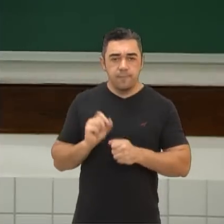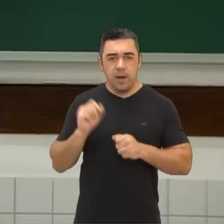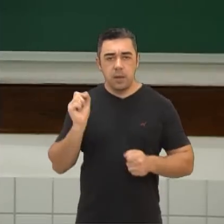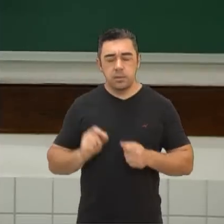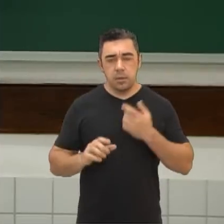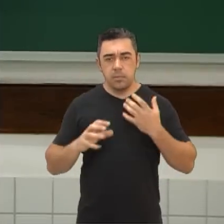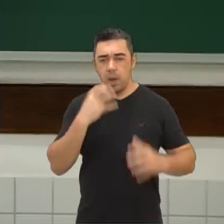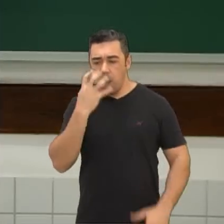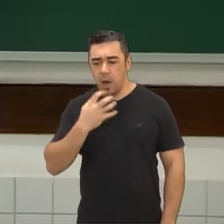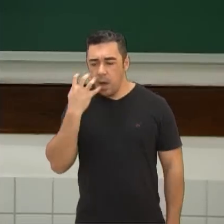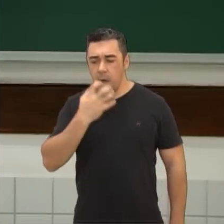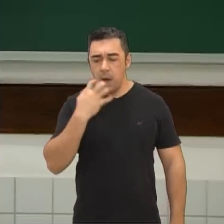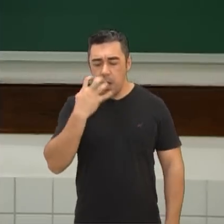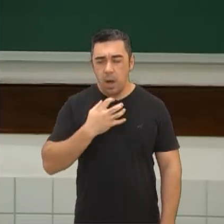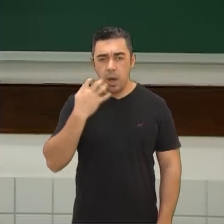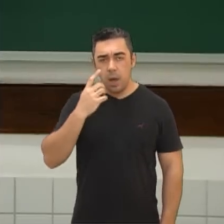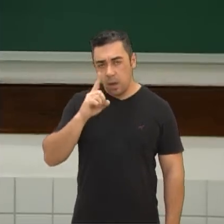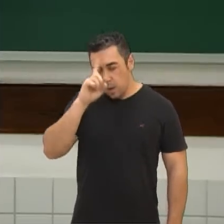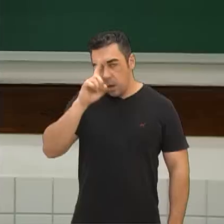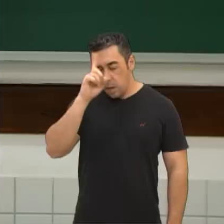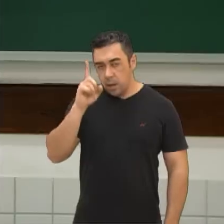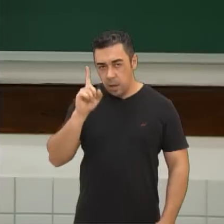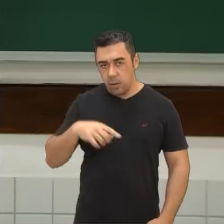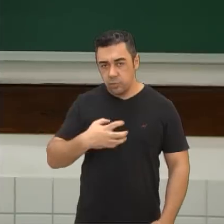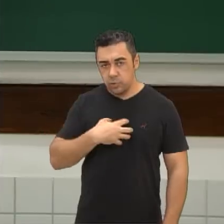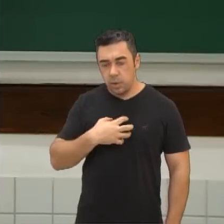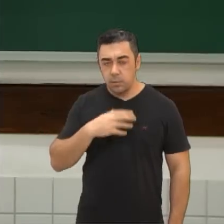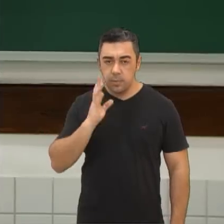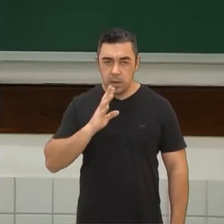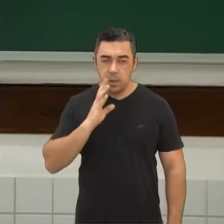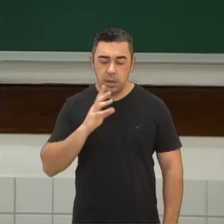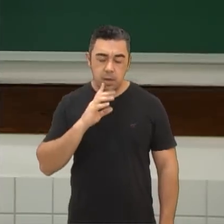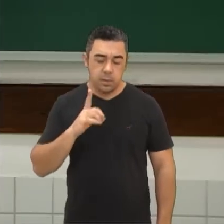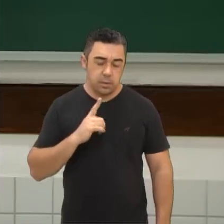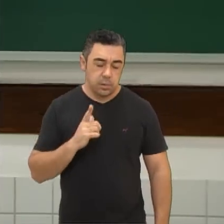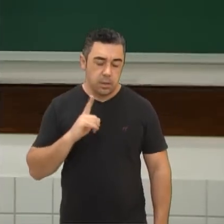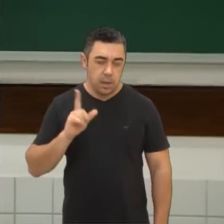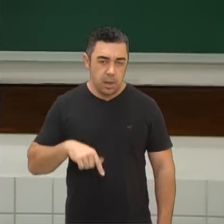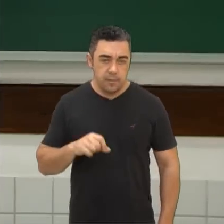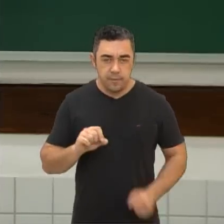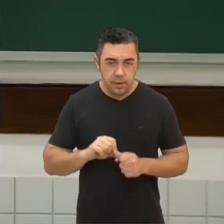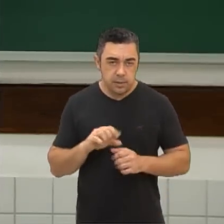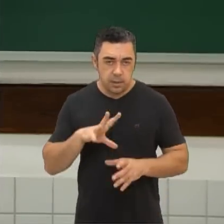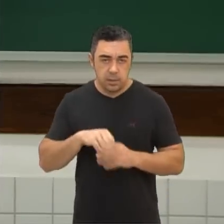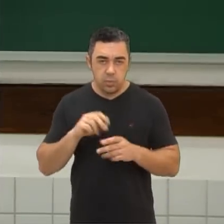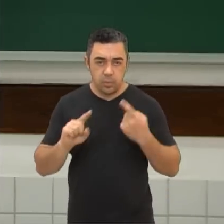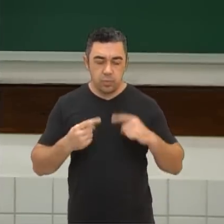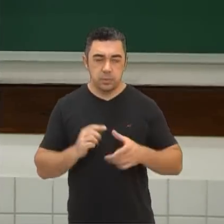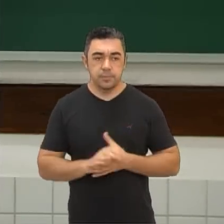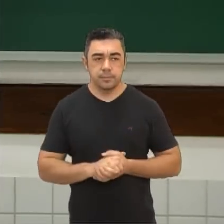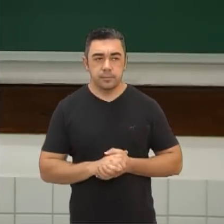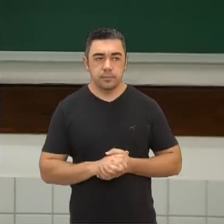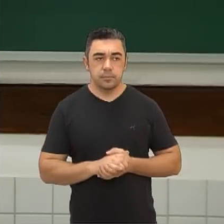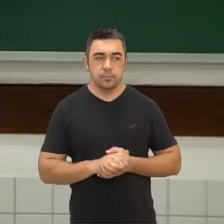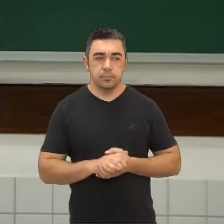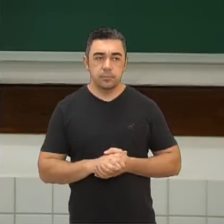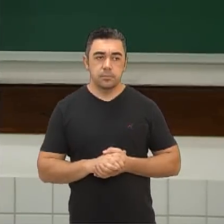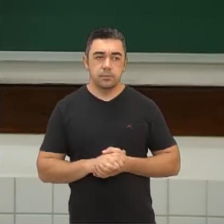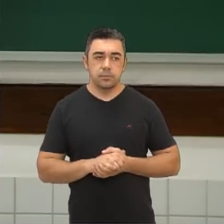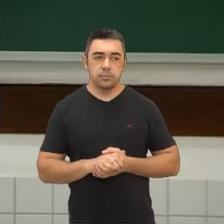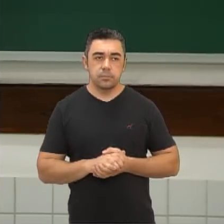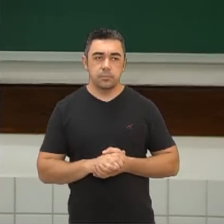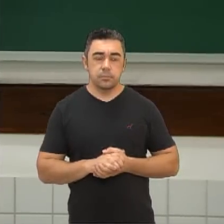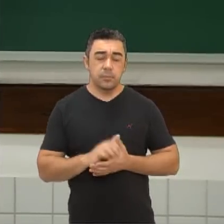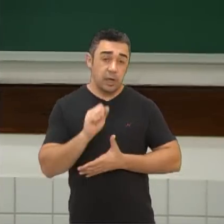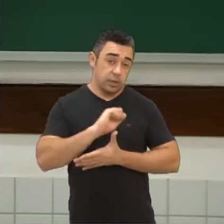eu tenho também vários alunos, acredito que você pode ser um, que gosta do rap, né? Do rap, que é um estilo de música